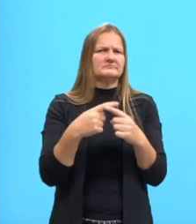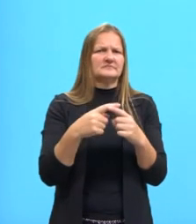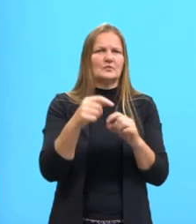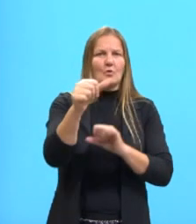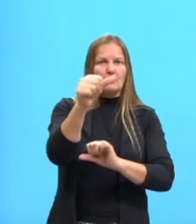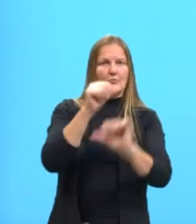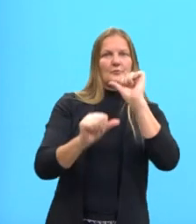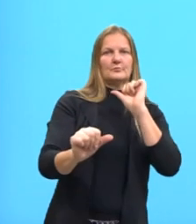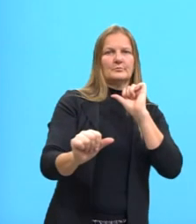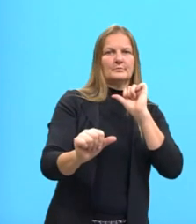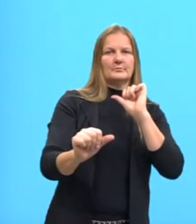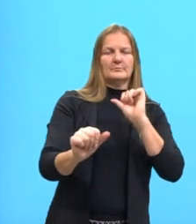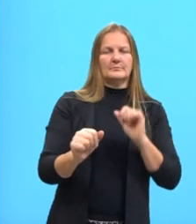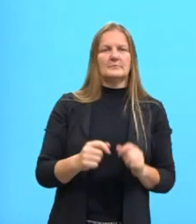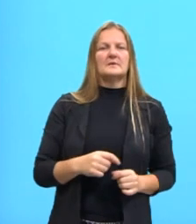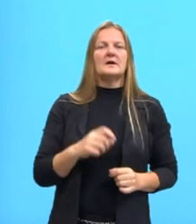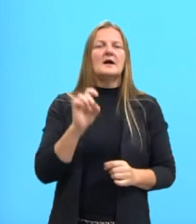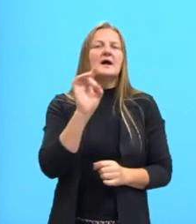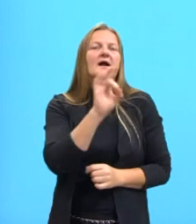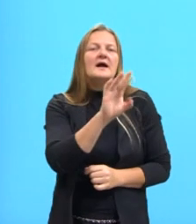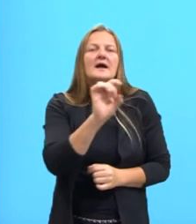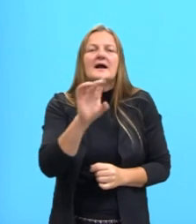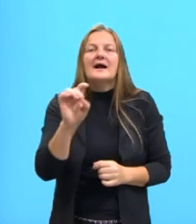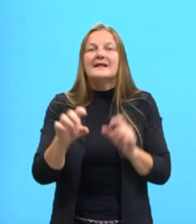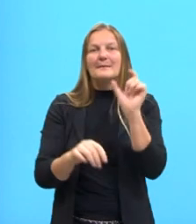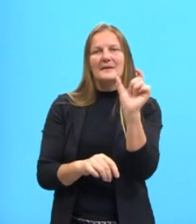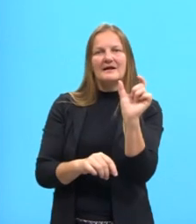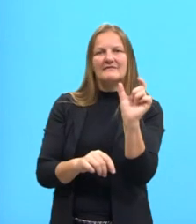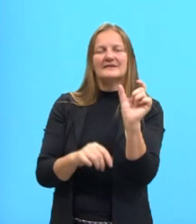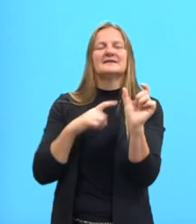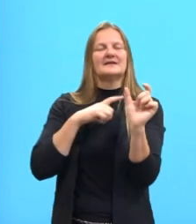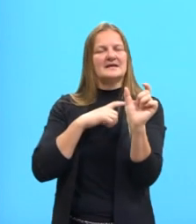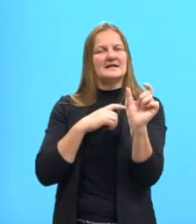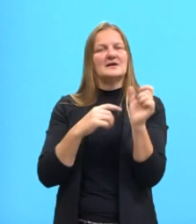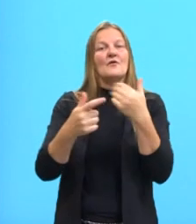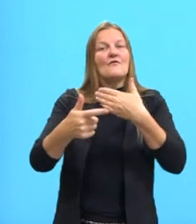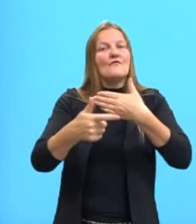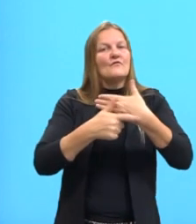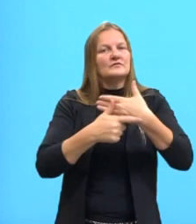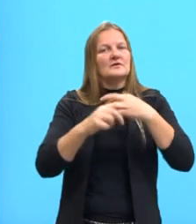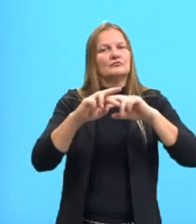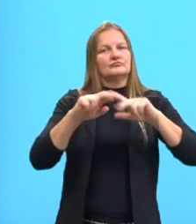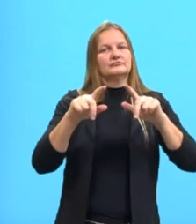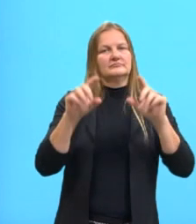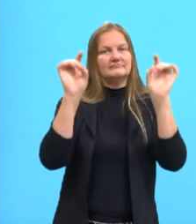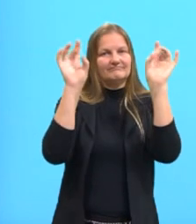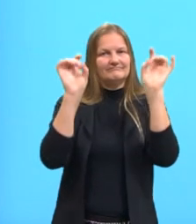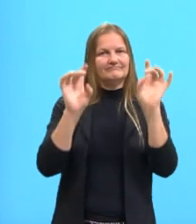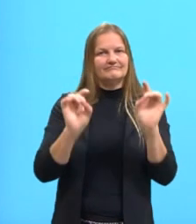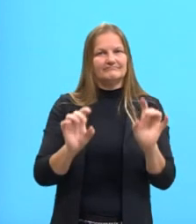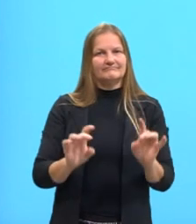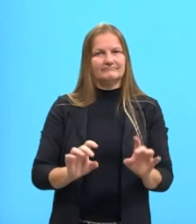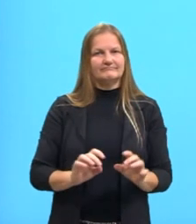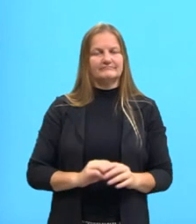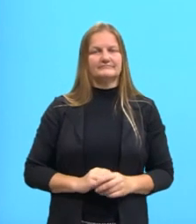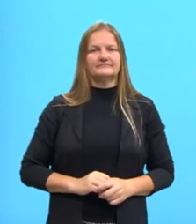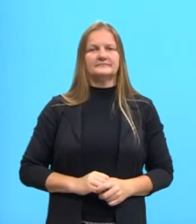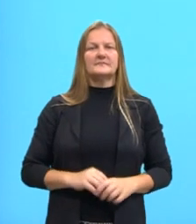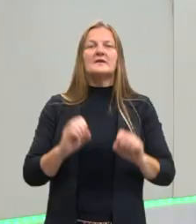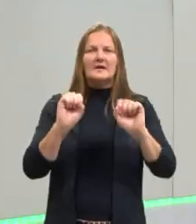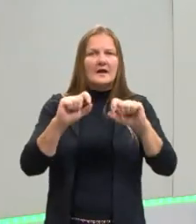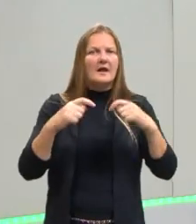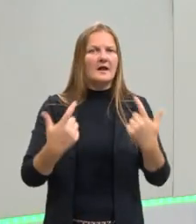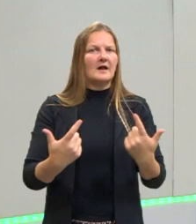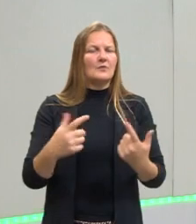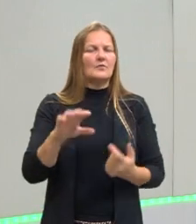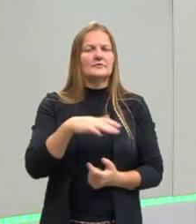contraposição então cada um dos conectores vai trazer uma ideia específica é claro que eu